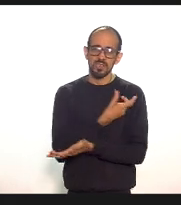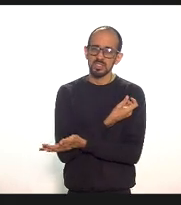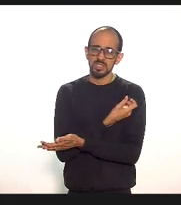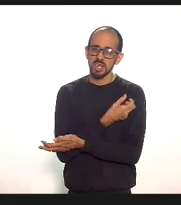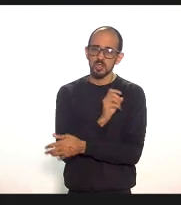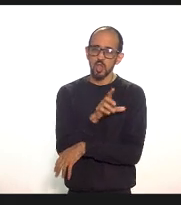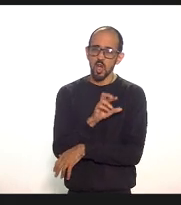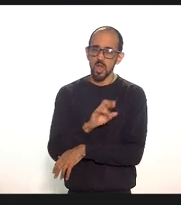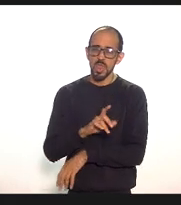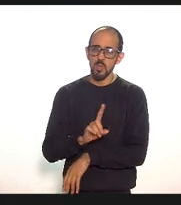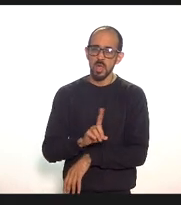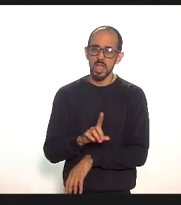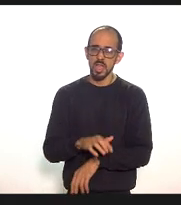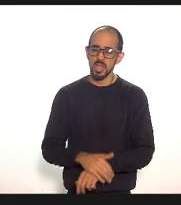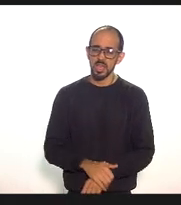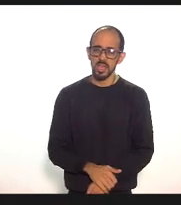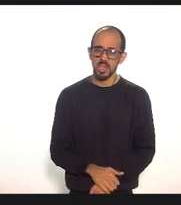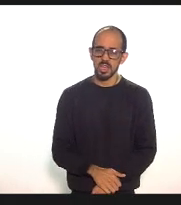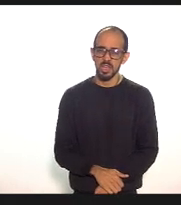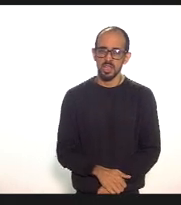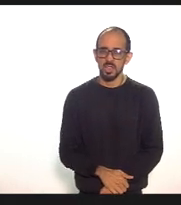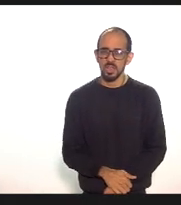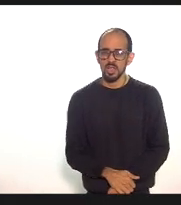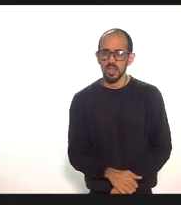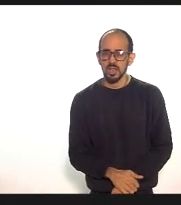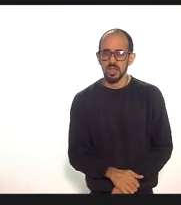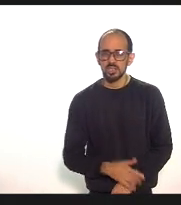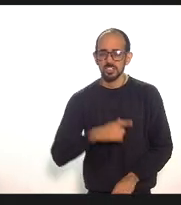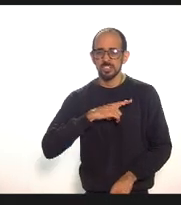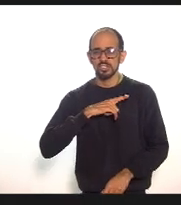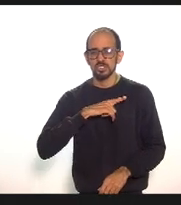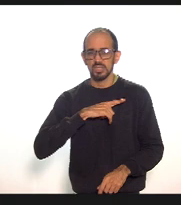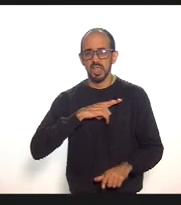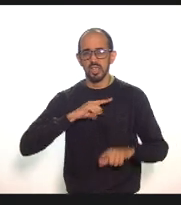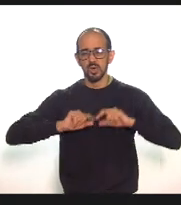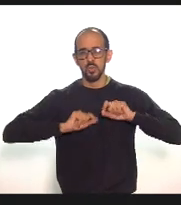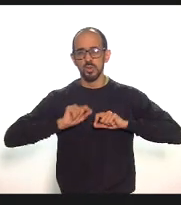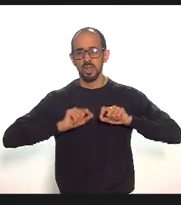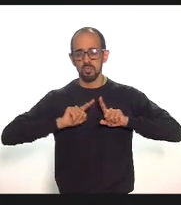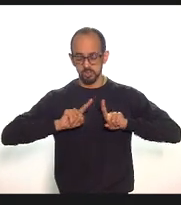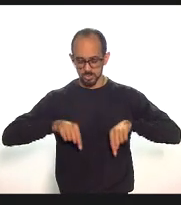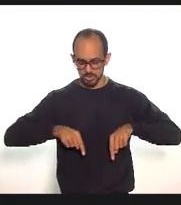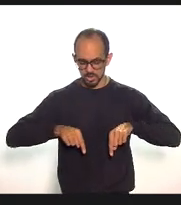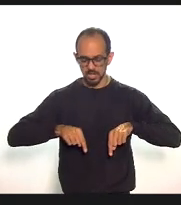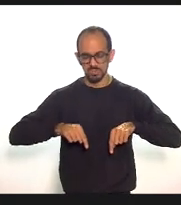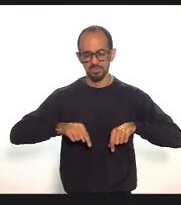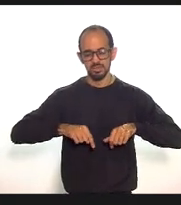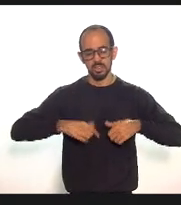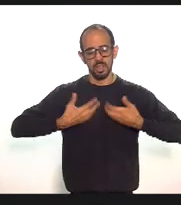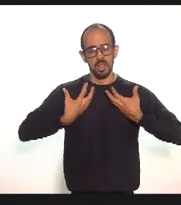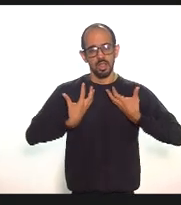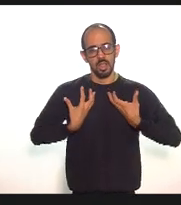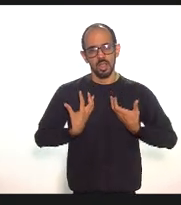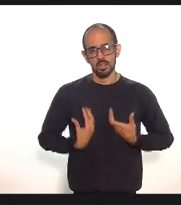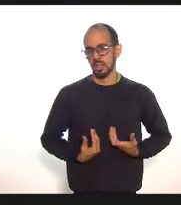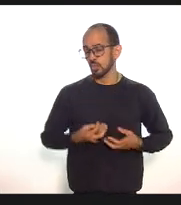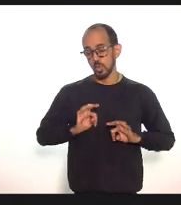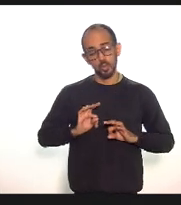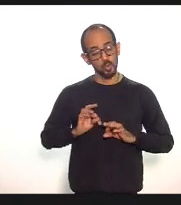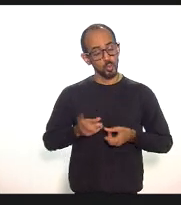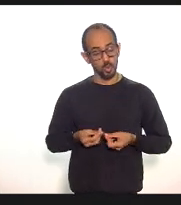não. Nós estamos com os trabalhadores esgotados. Todos vêm aqui falar